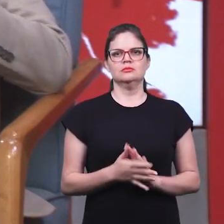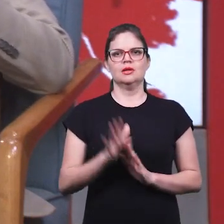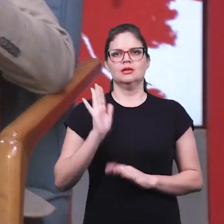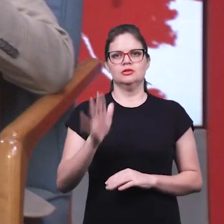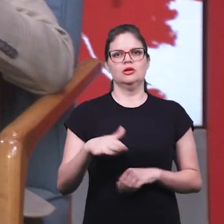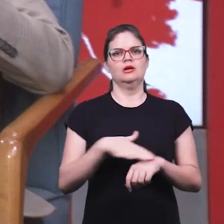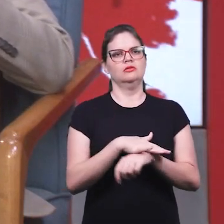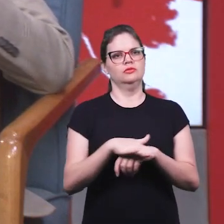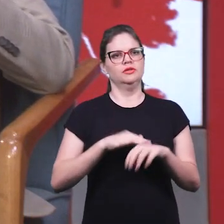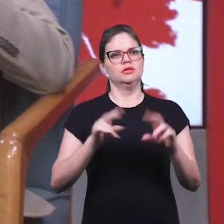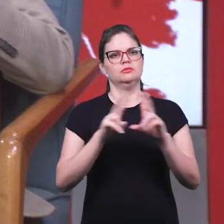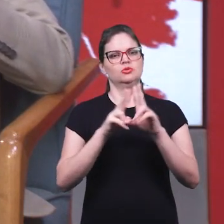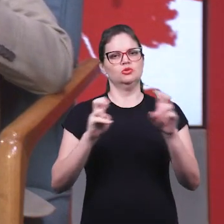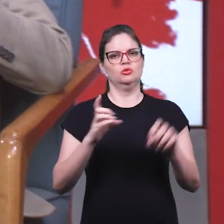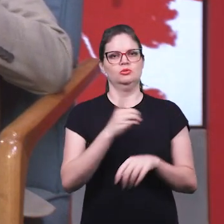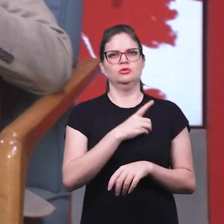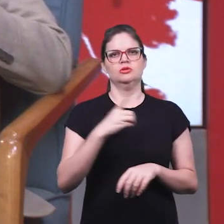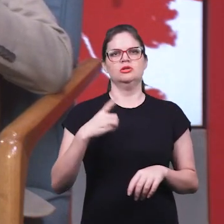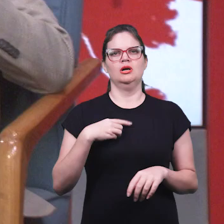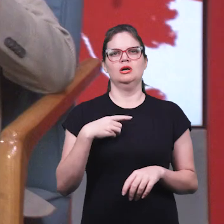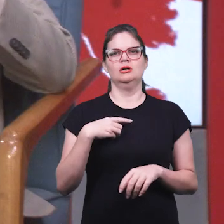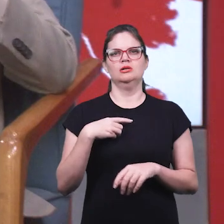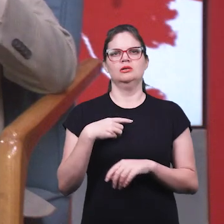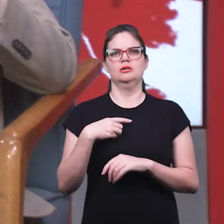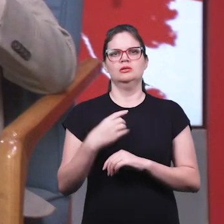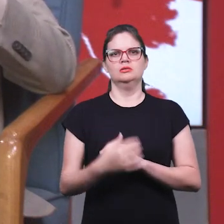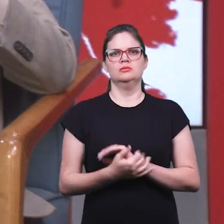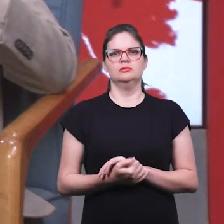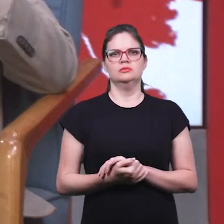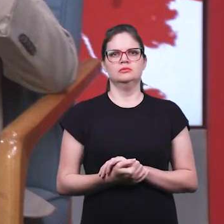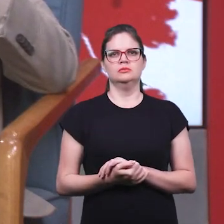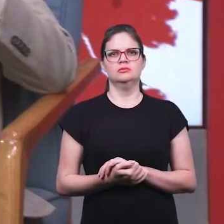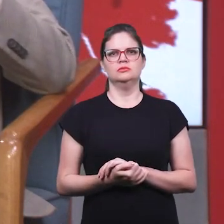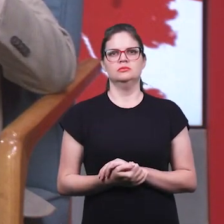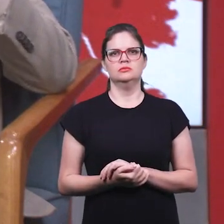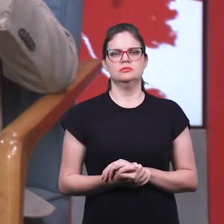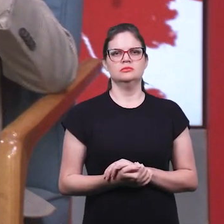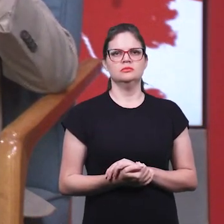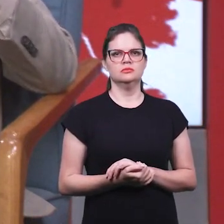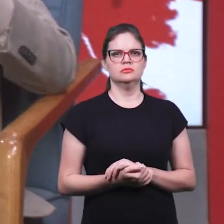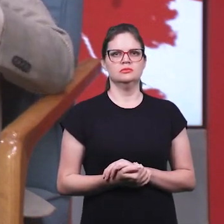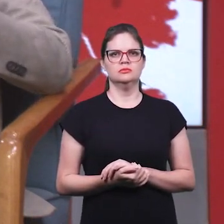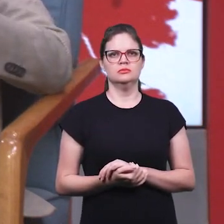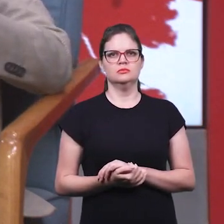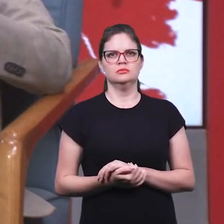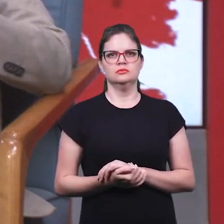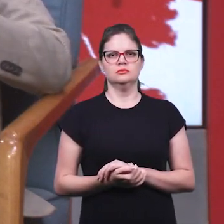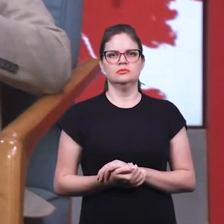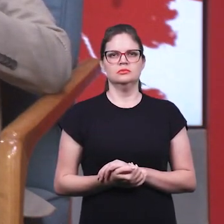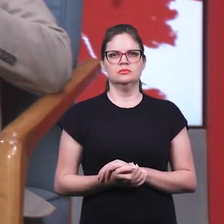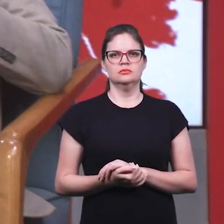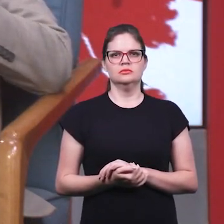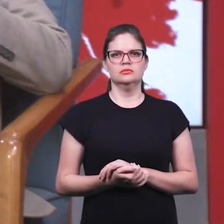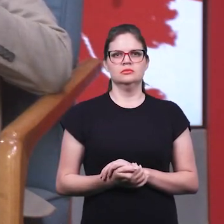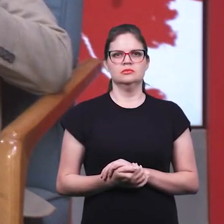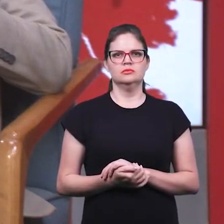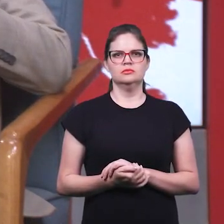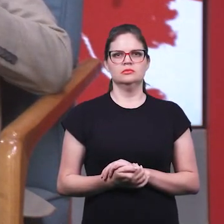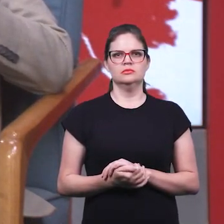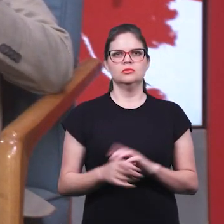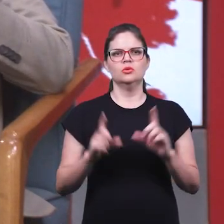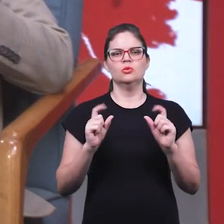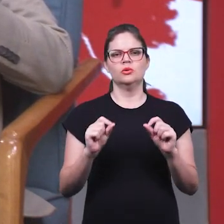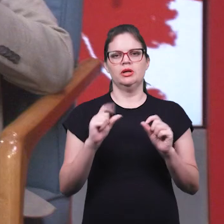falamos a figura do diácono. E o que nós falamos a respeito do diácono? Só para formalizar tudo